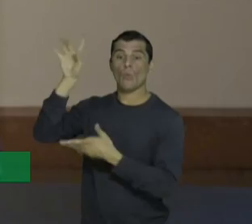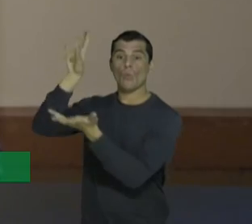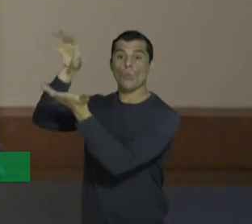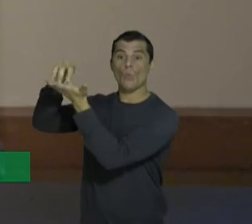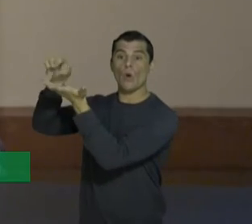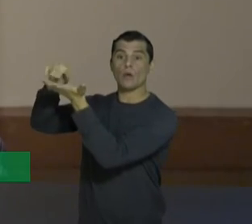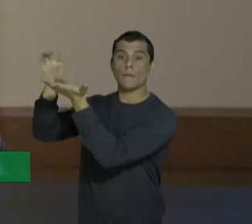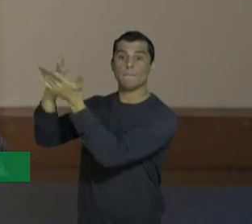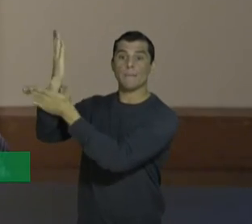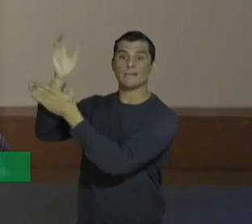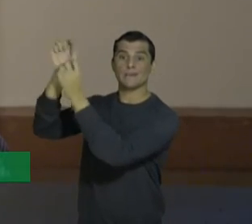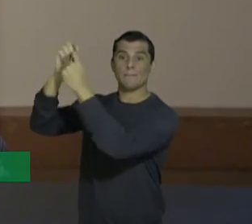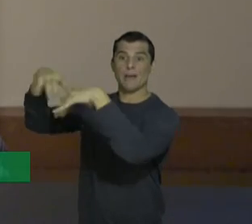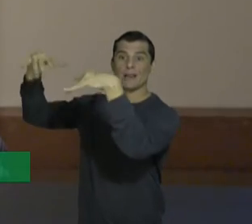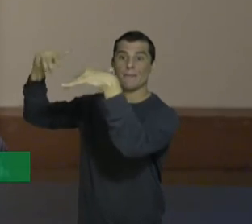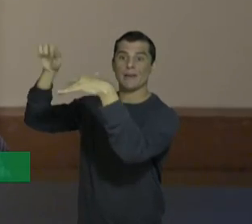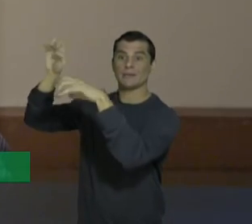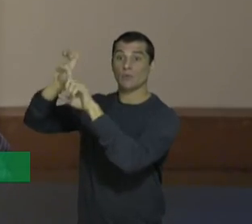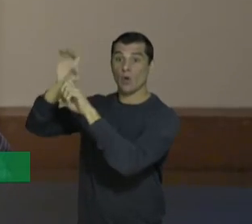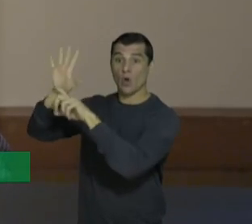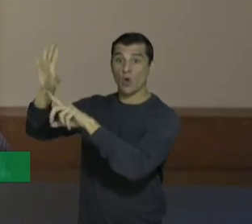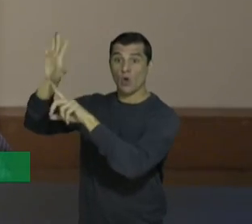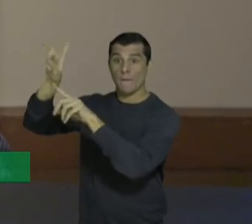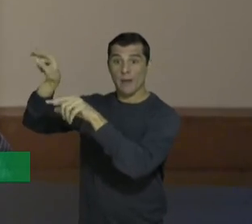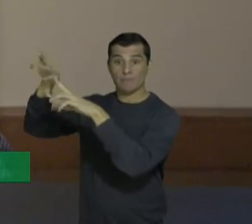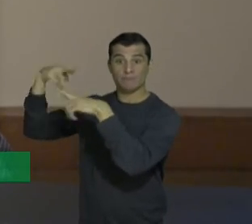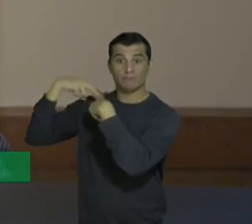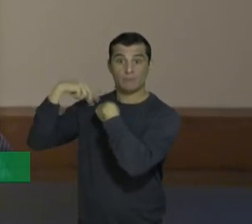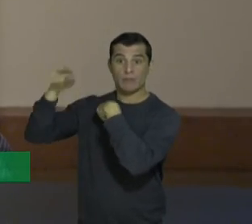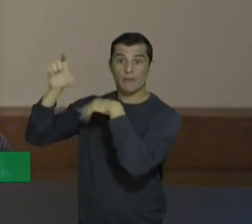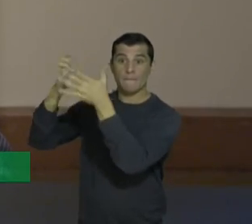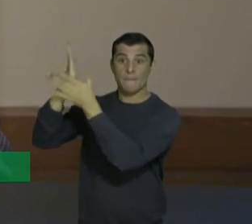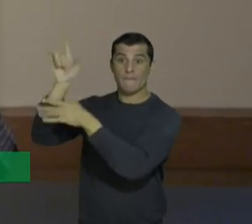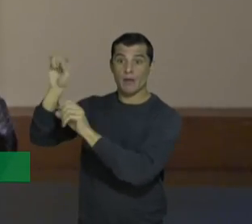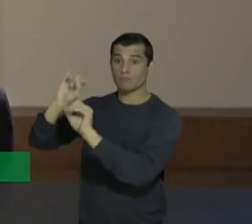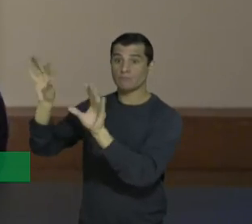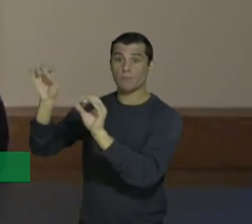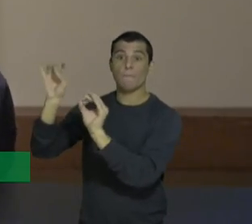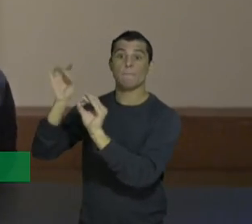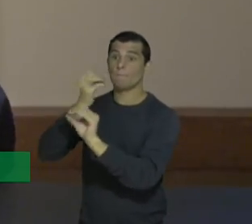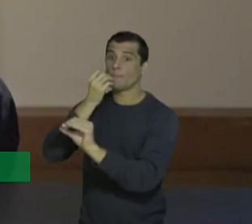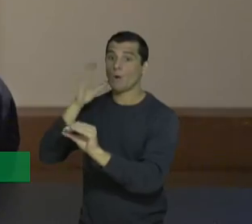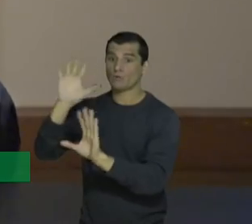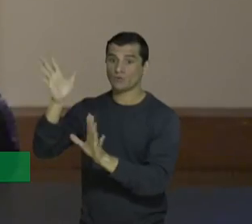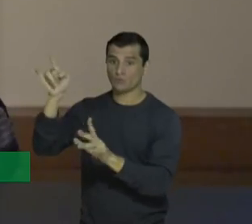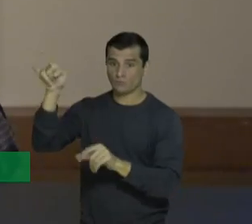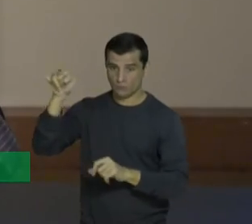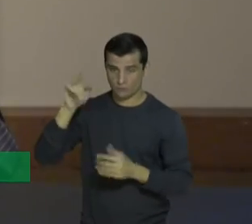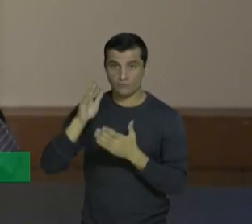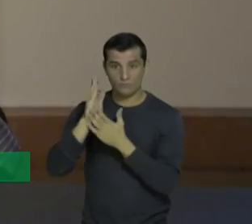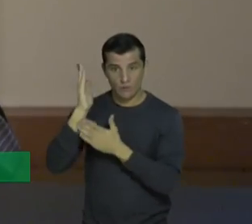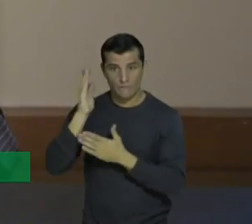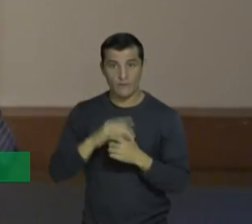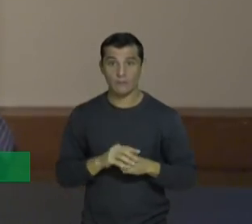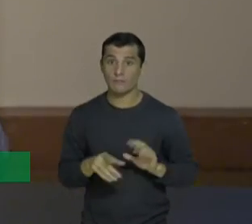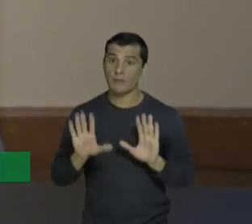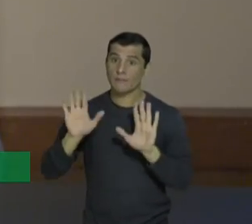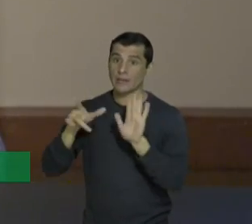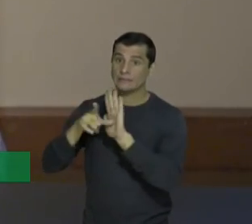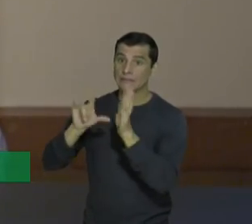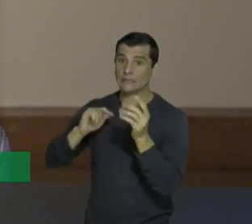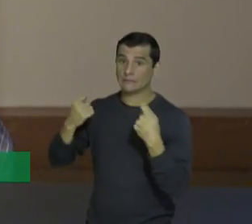ratificado pelo Parlamento europeu né Eh e de antes disso tem que ser aprovado de forma